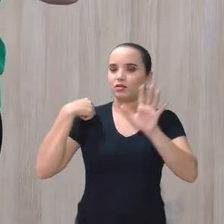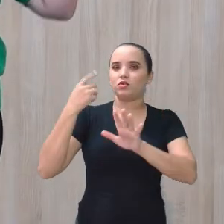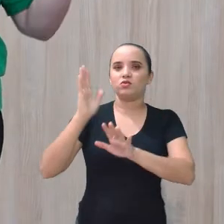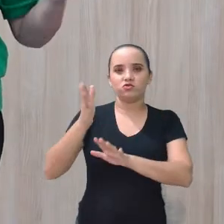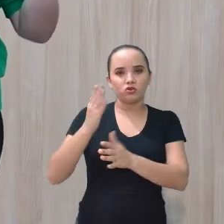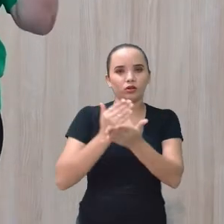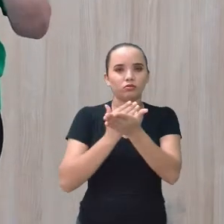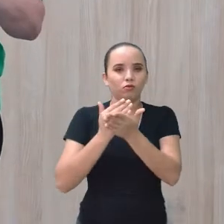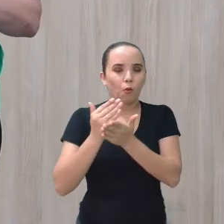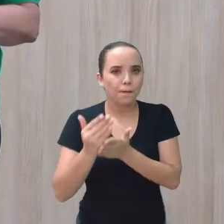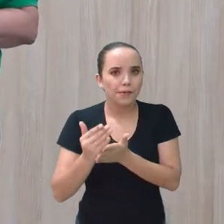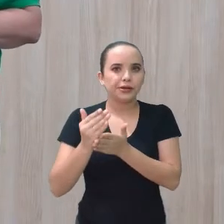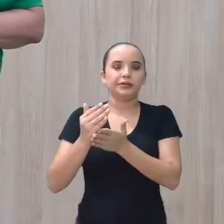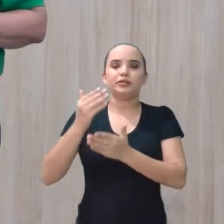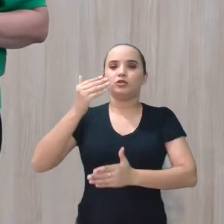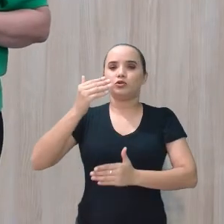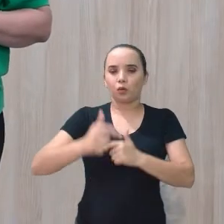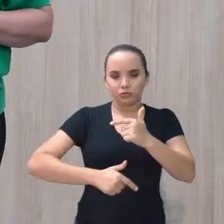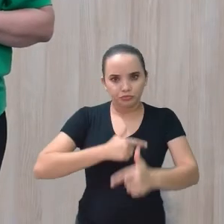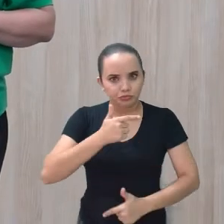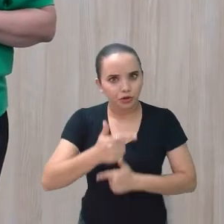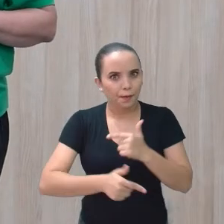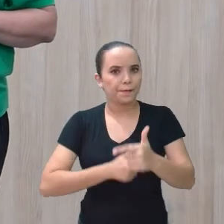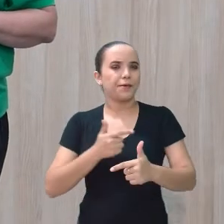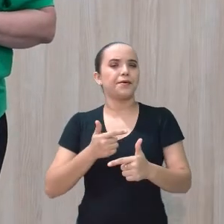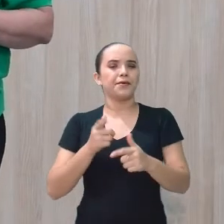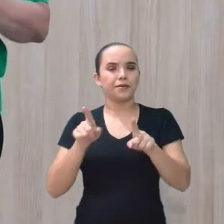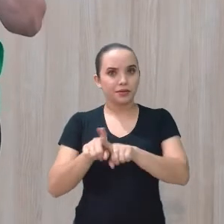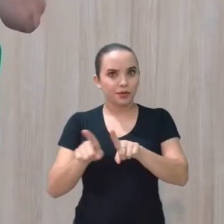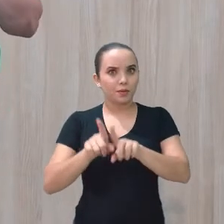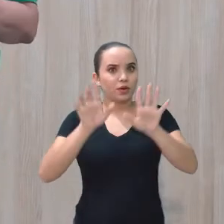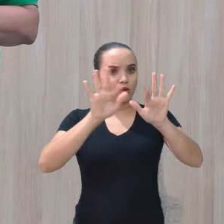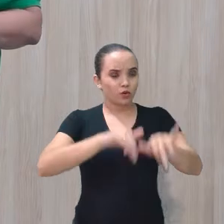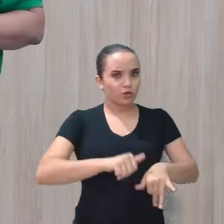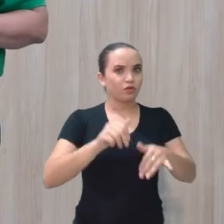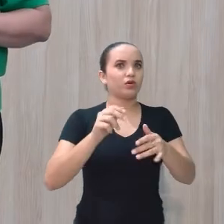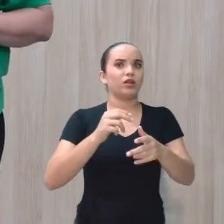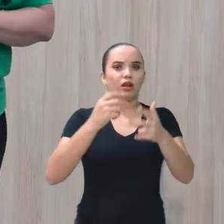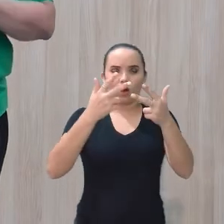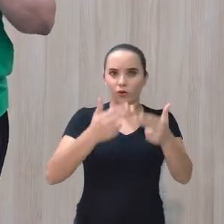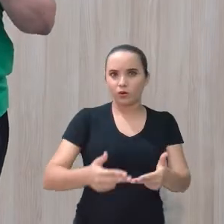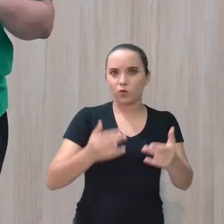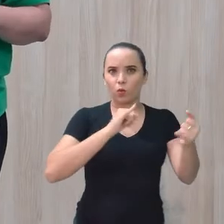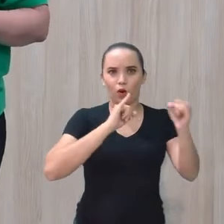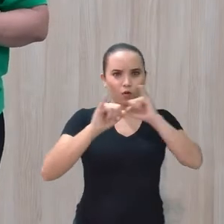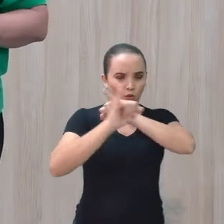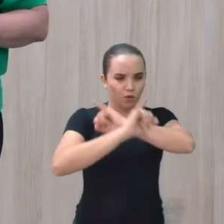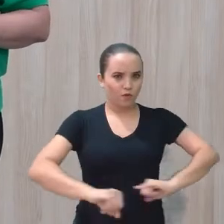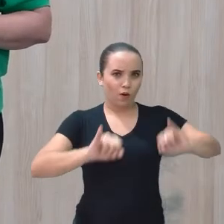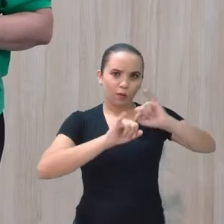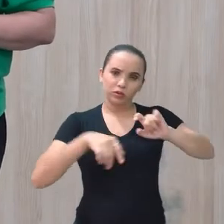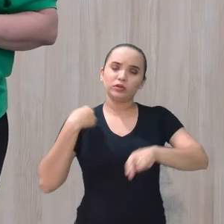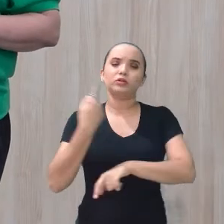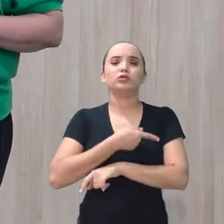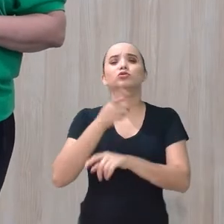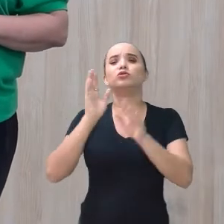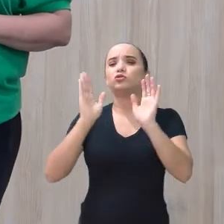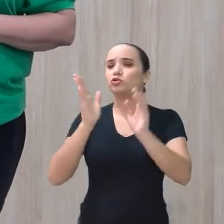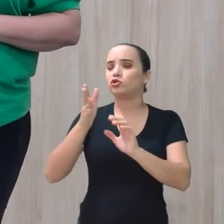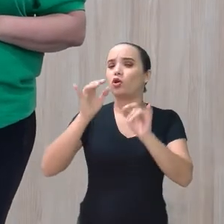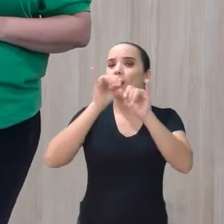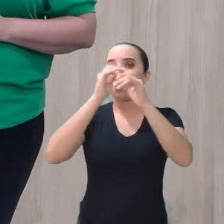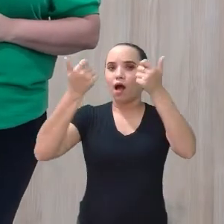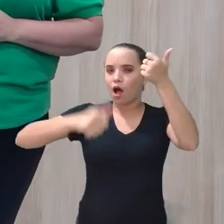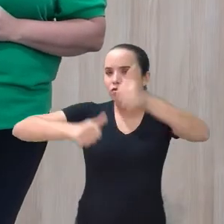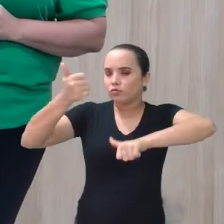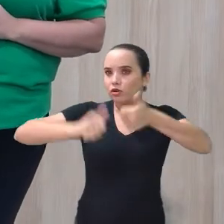mesmas questões, né? Trouxe para vocês no final também essas manchetes, analisamos E agora